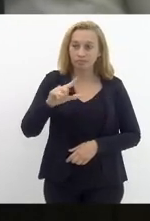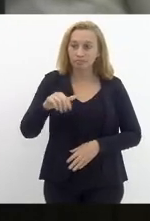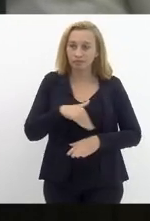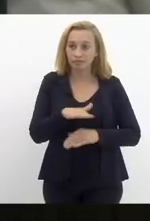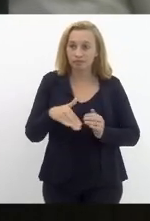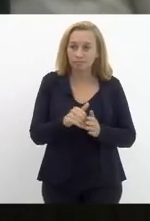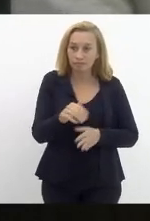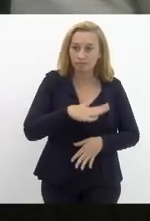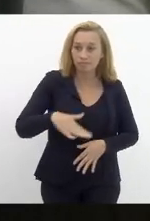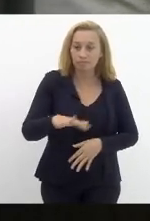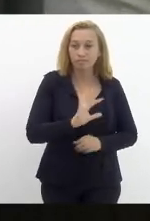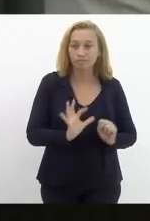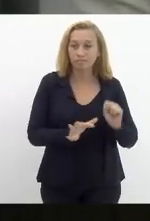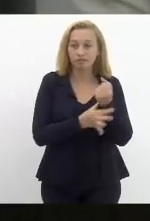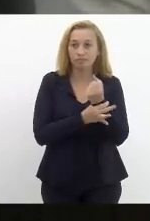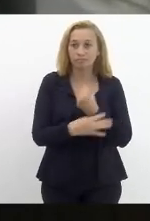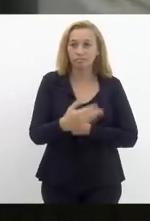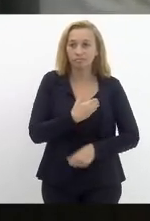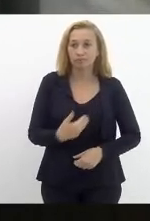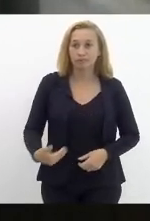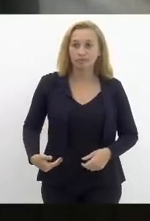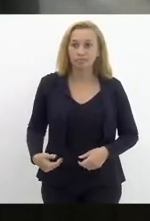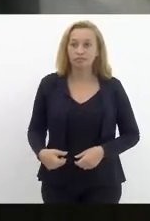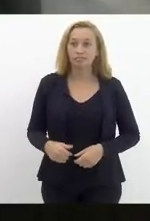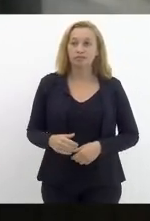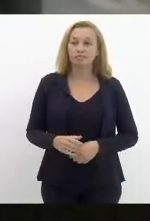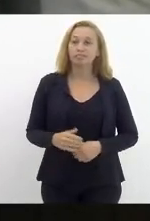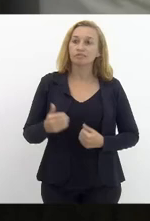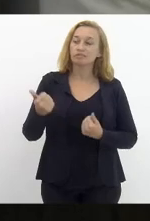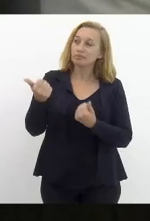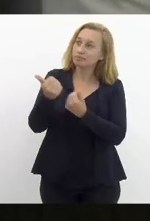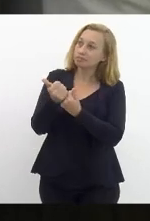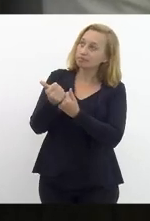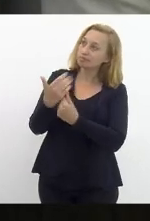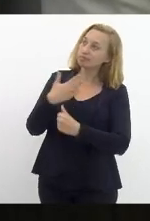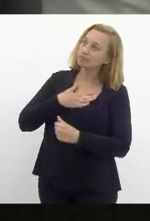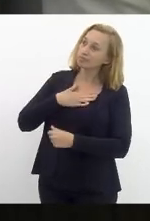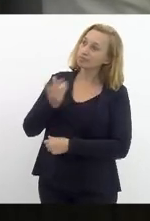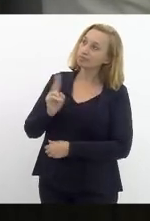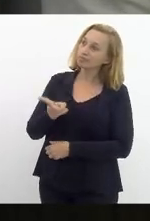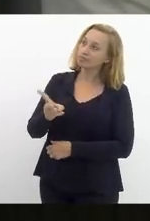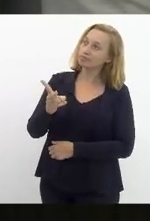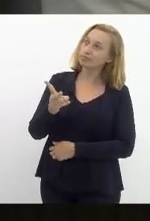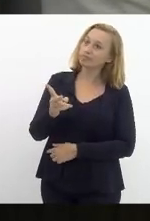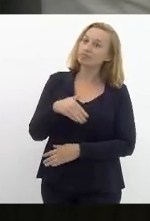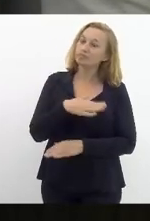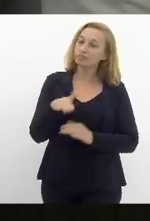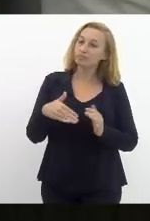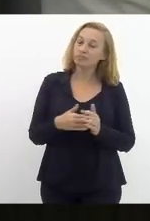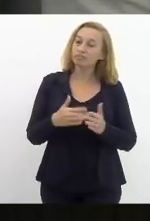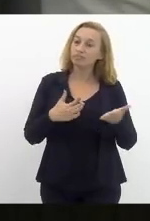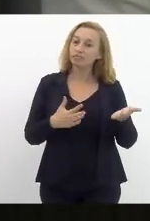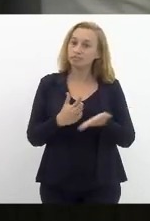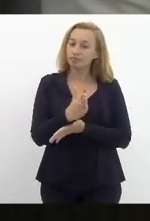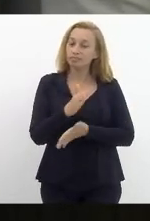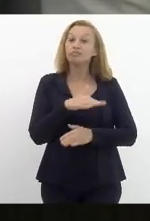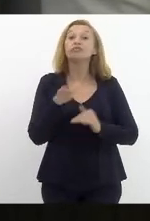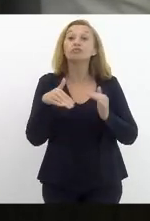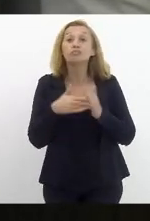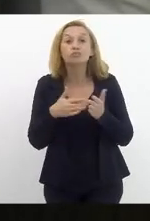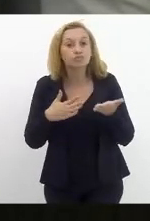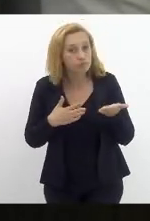toda a área de segurança pública. E contem com o meu esforço para que todos